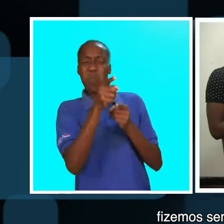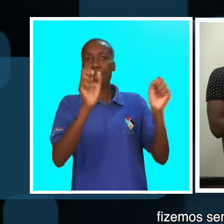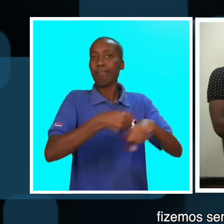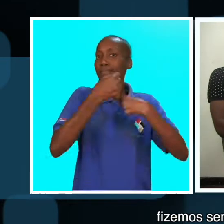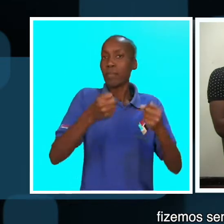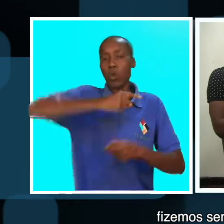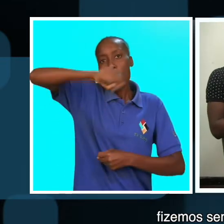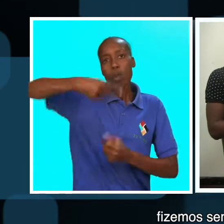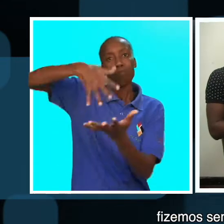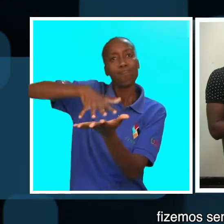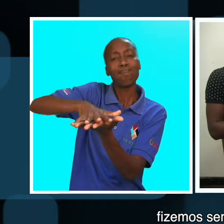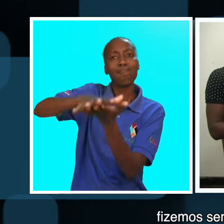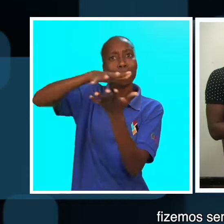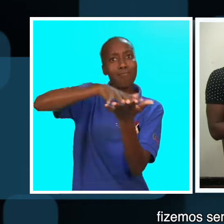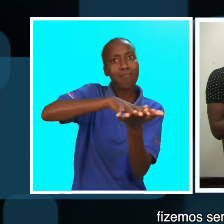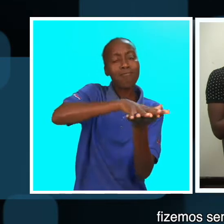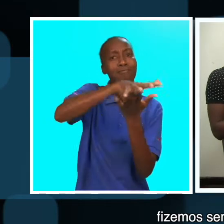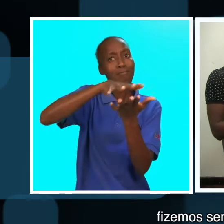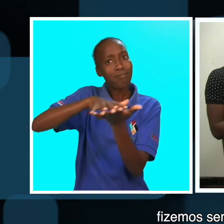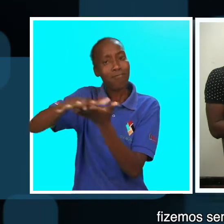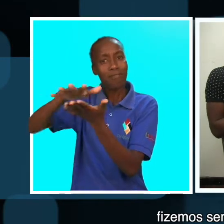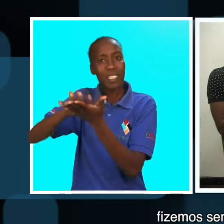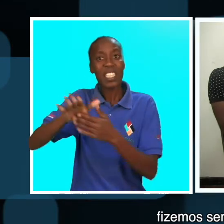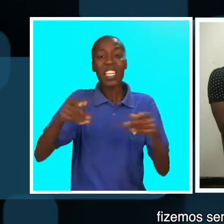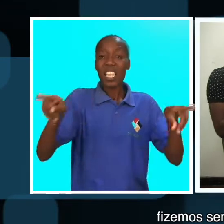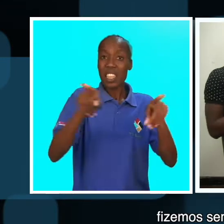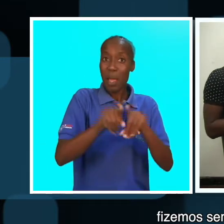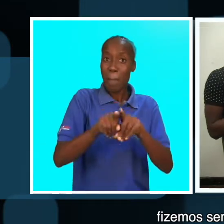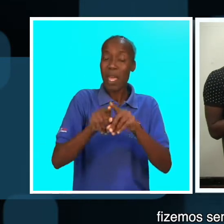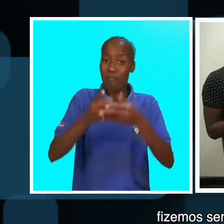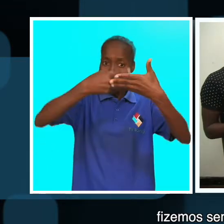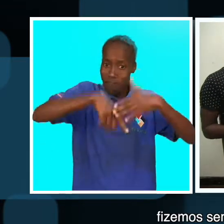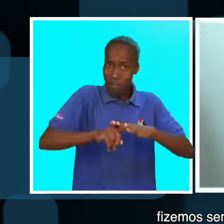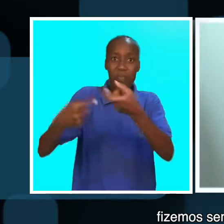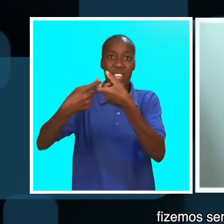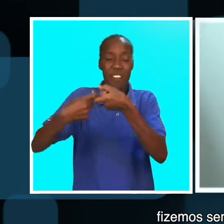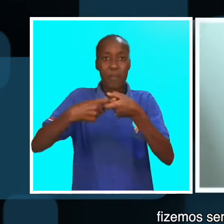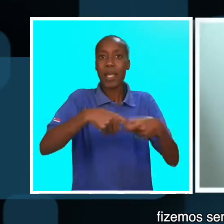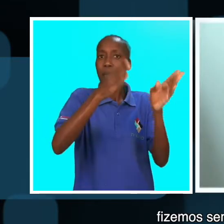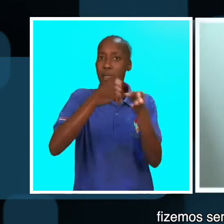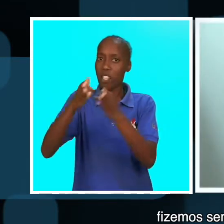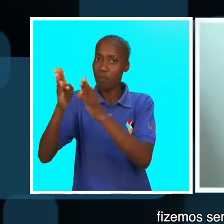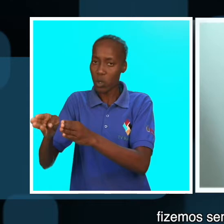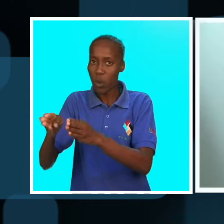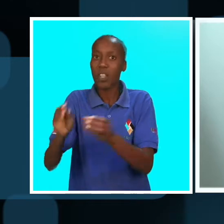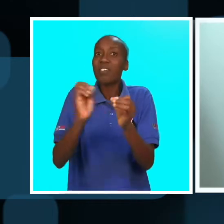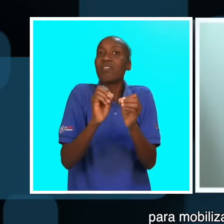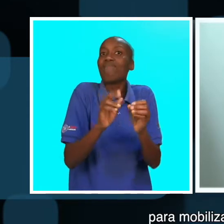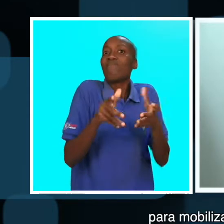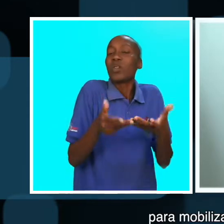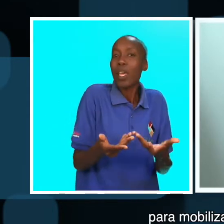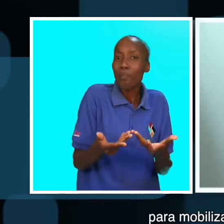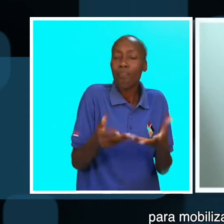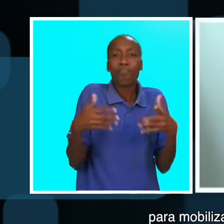Fizemos a sensibilização E também chegamos às famílias destas pessoas Fizemos uma dessas pessoas